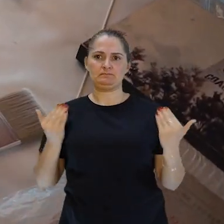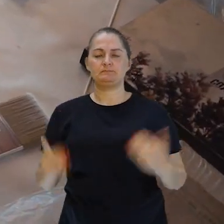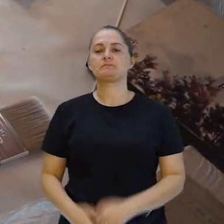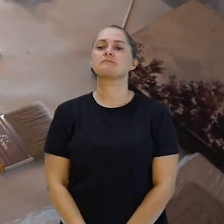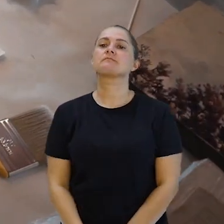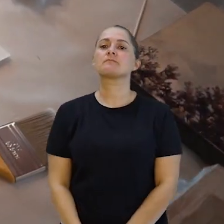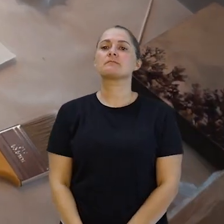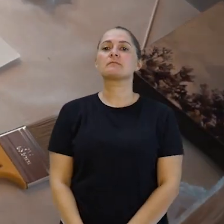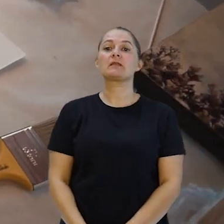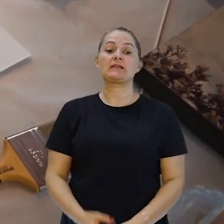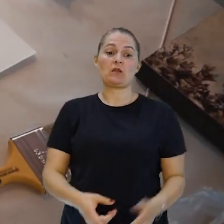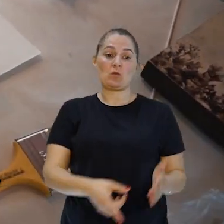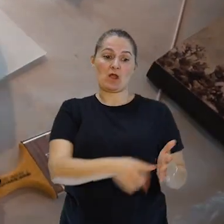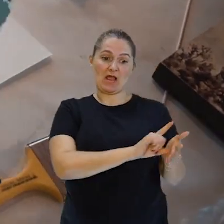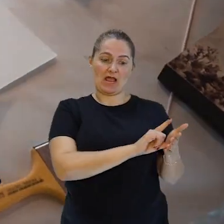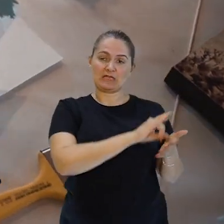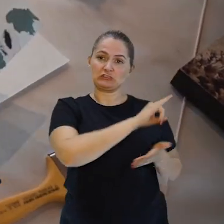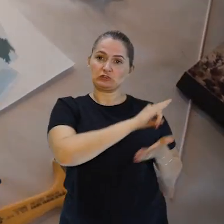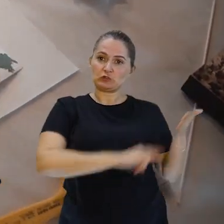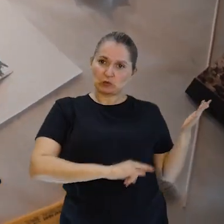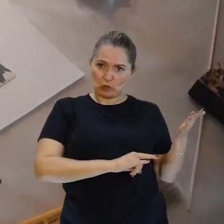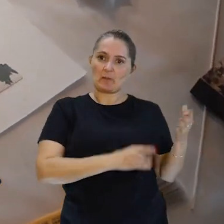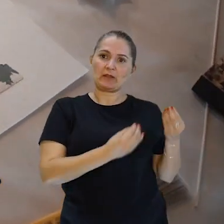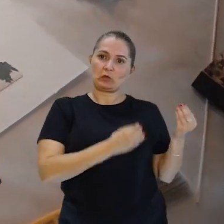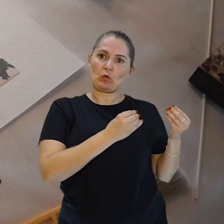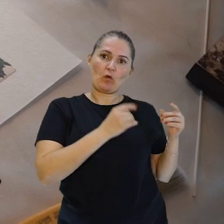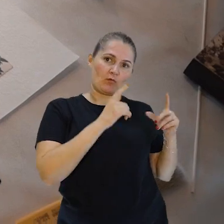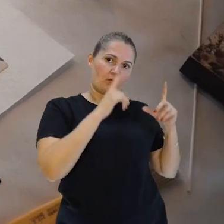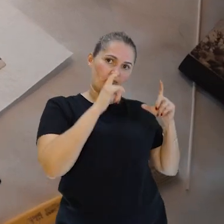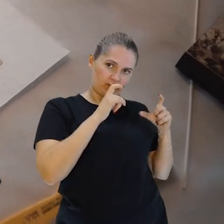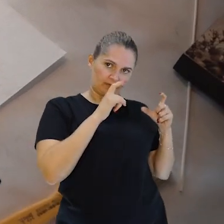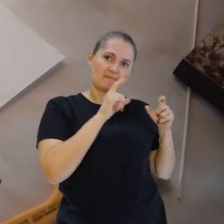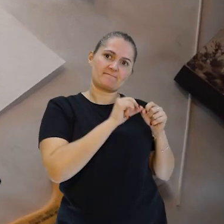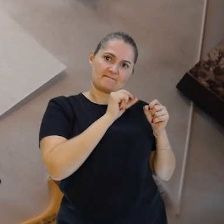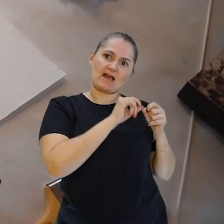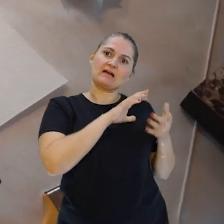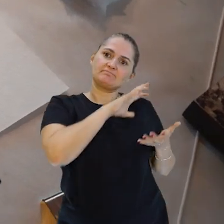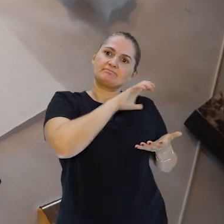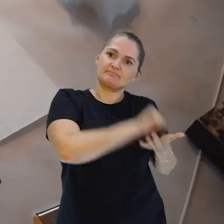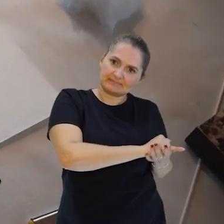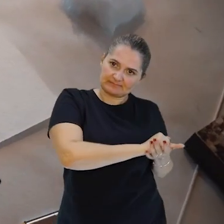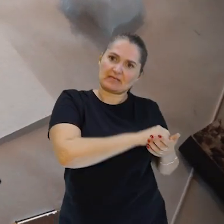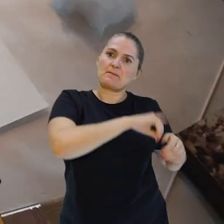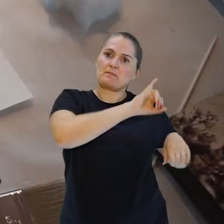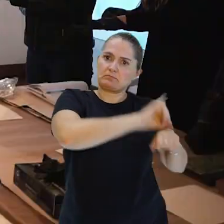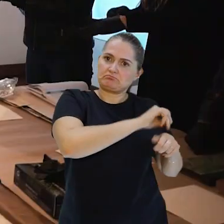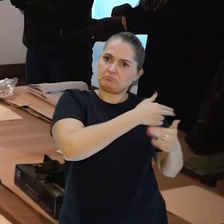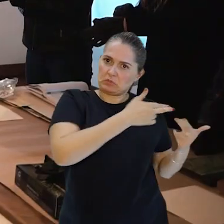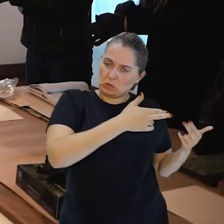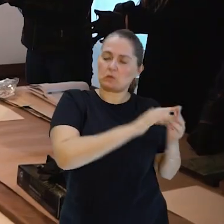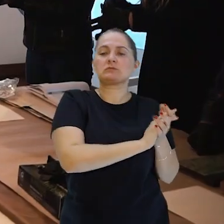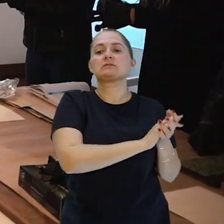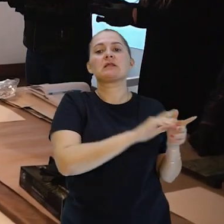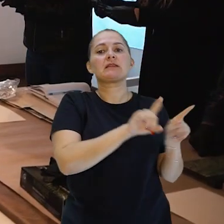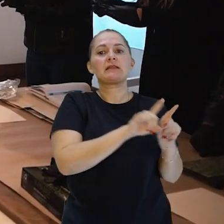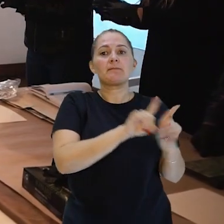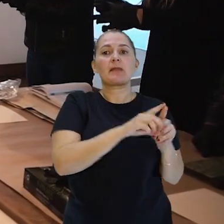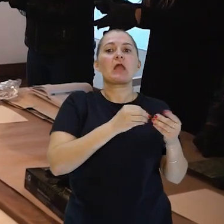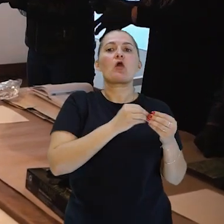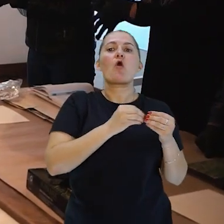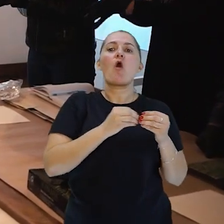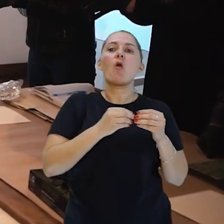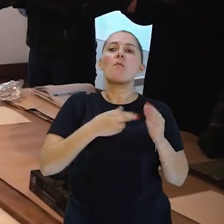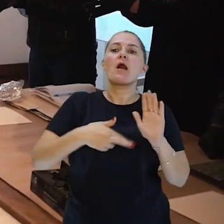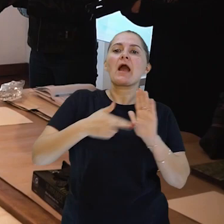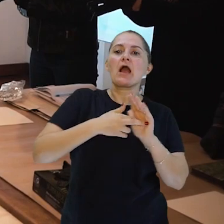depois. Então, como estava o nosso documento, nossa fotografia, nosso objeto, como é que